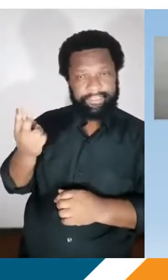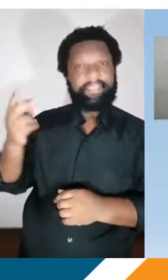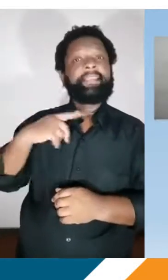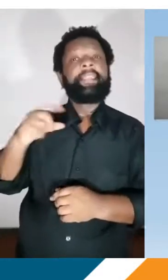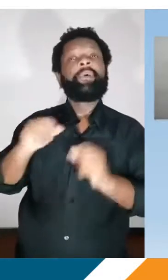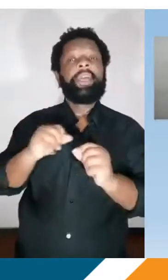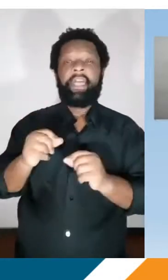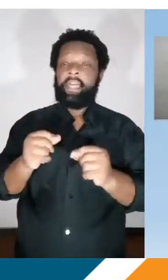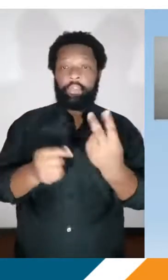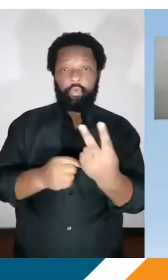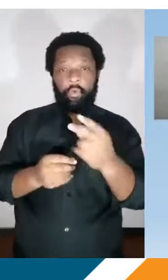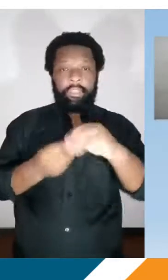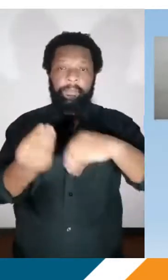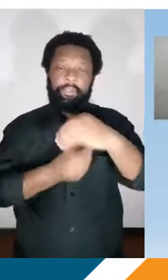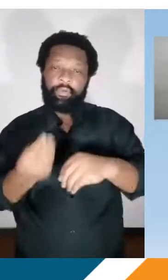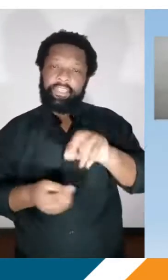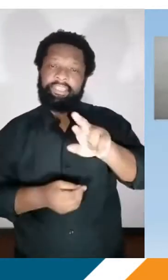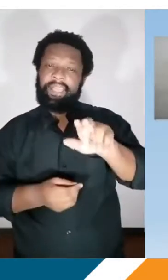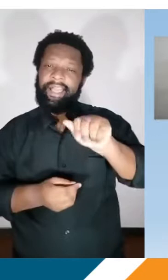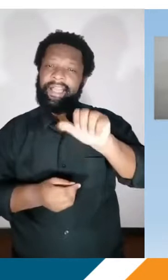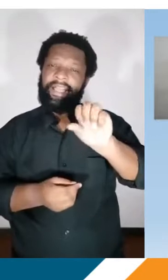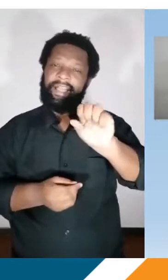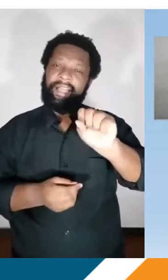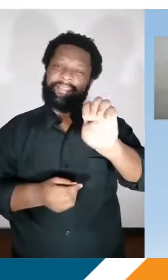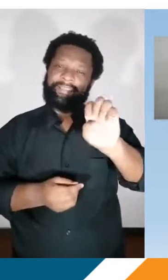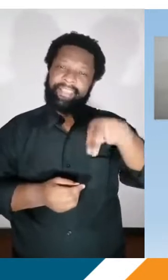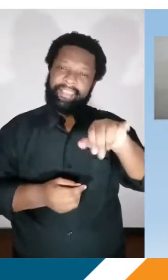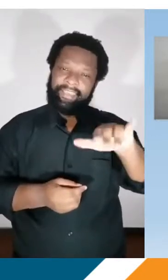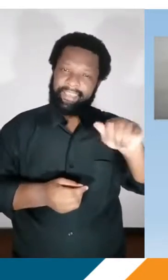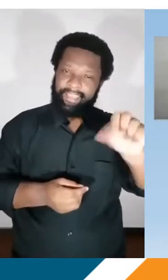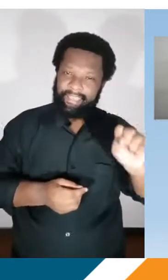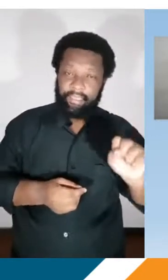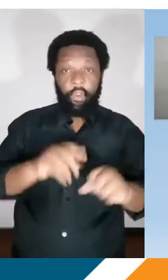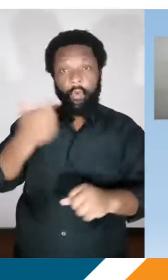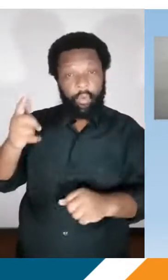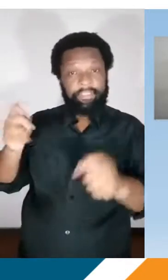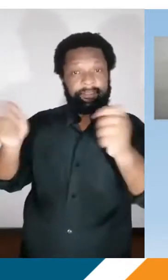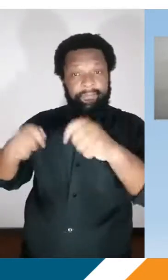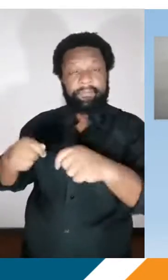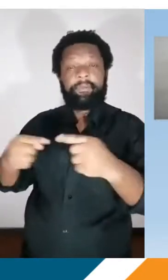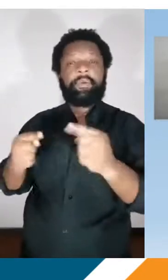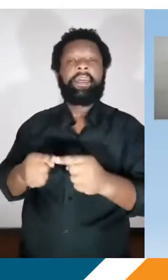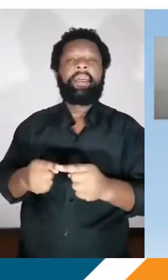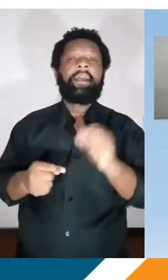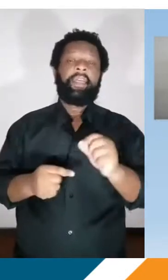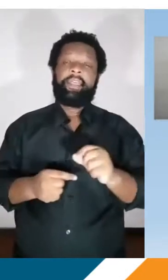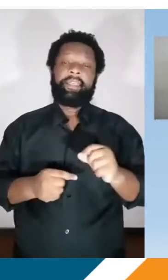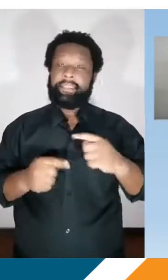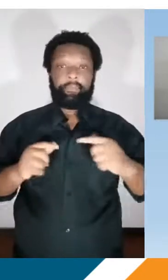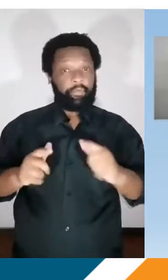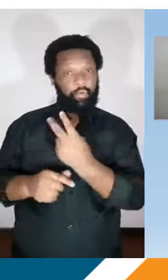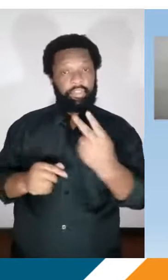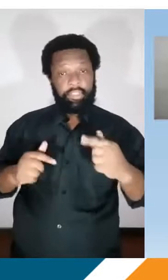que a gente está avaliando, são as 2 misturas racêmicas. Enquanto essas possibilidades, essas combinações, nada mais nada menos são esses